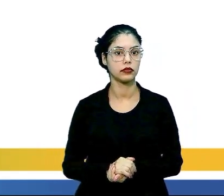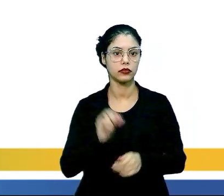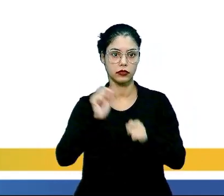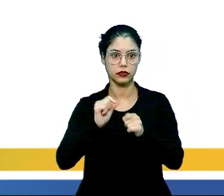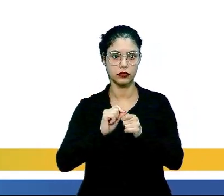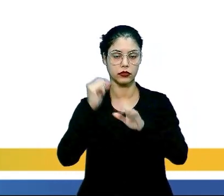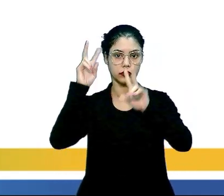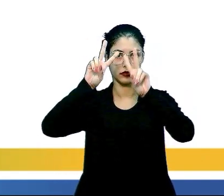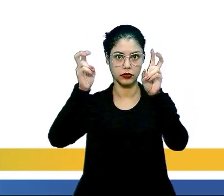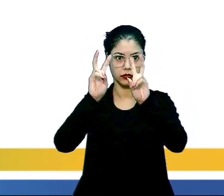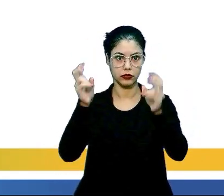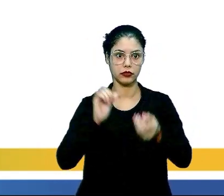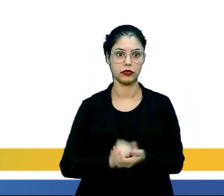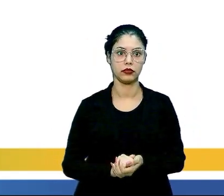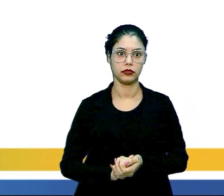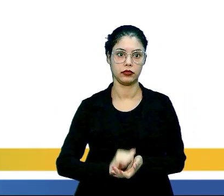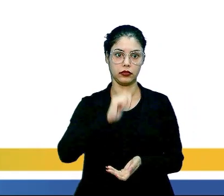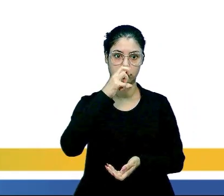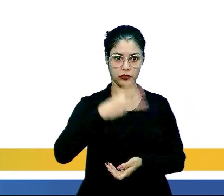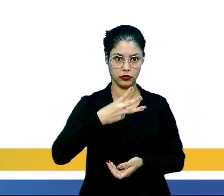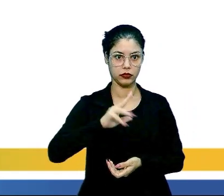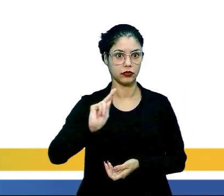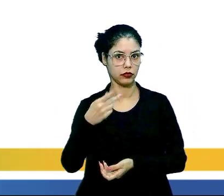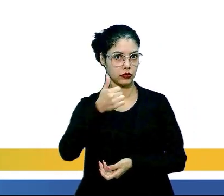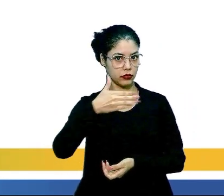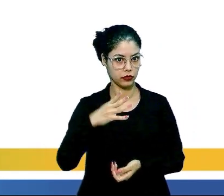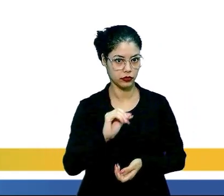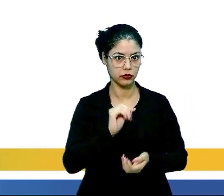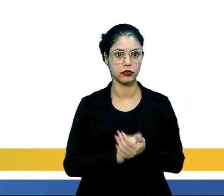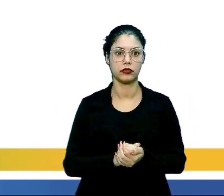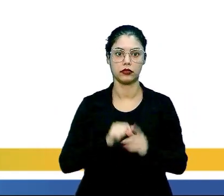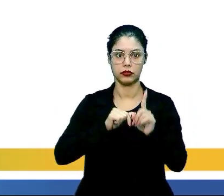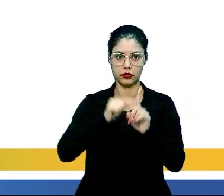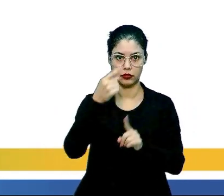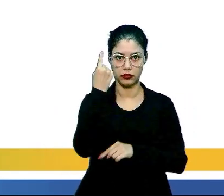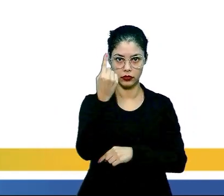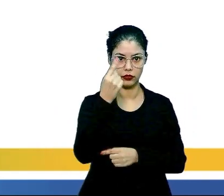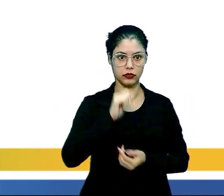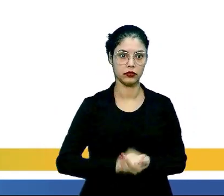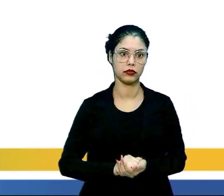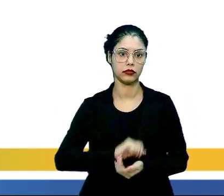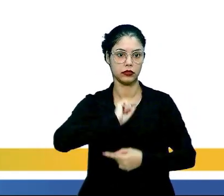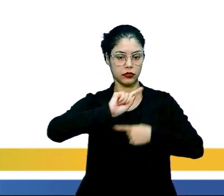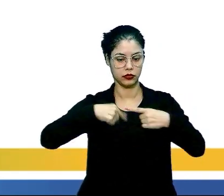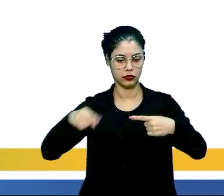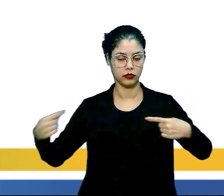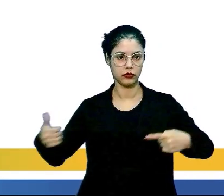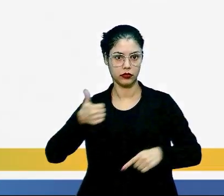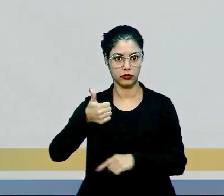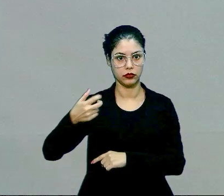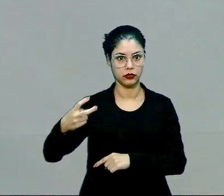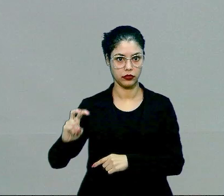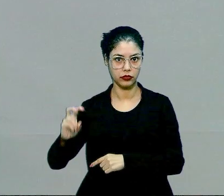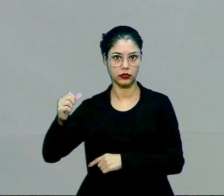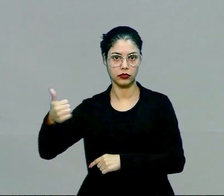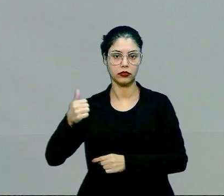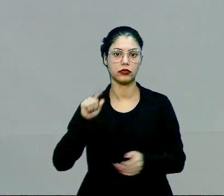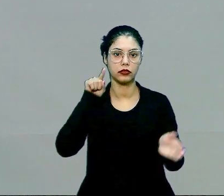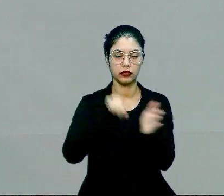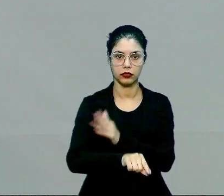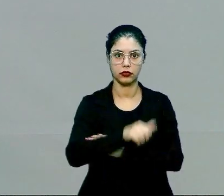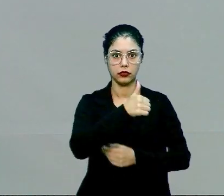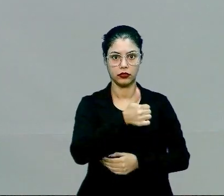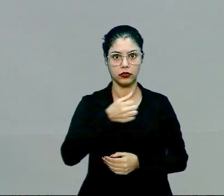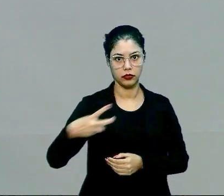vai fazer uma abordagem da competência número 3, habilidade 10. O volume do livro é o 1, a página é a 151, a questão é